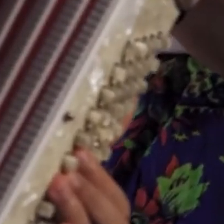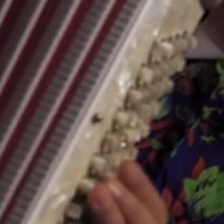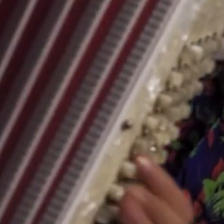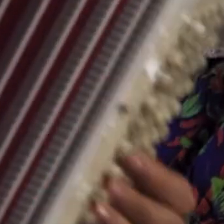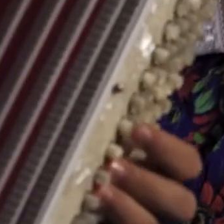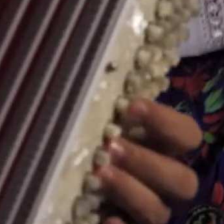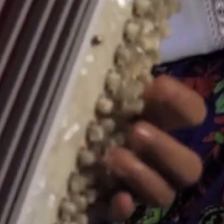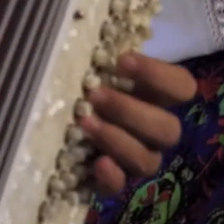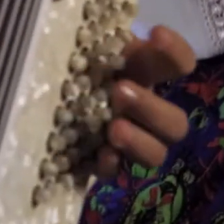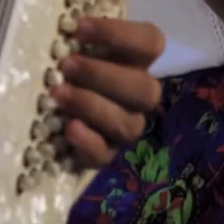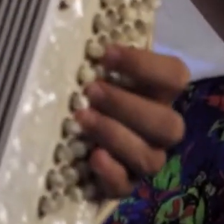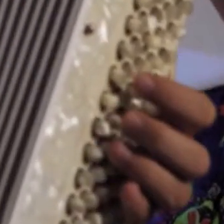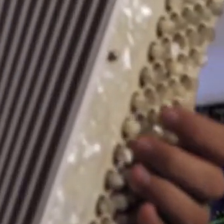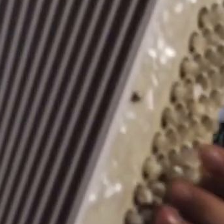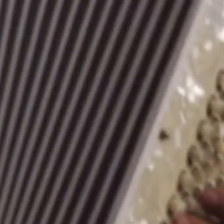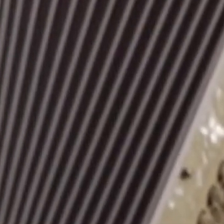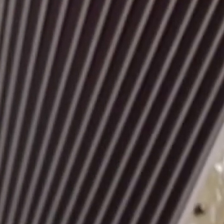madeira.